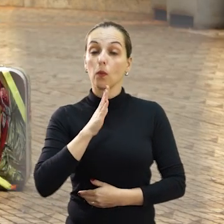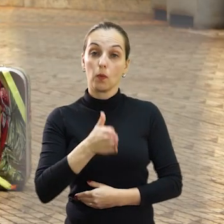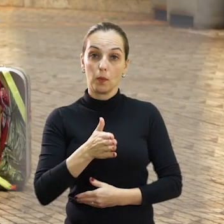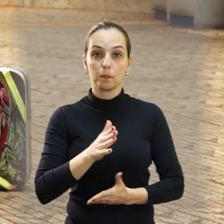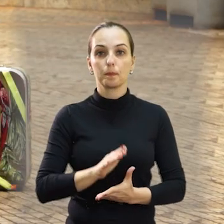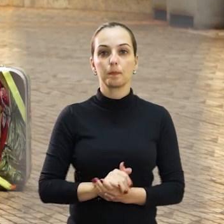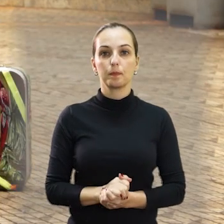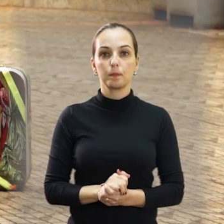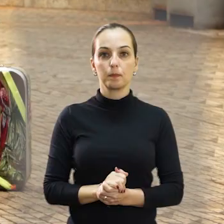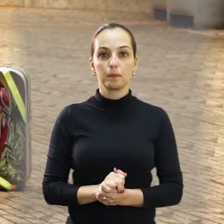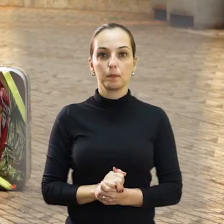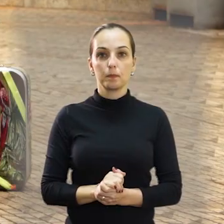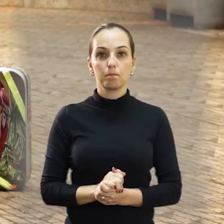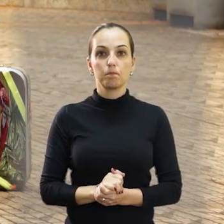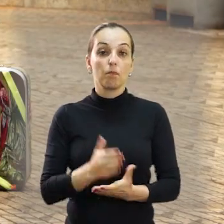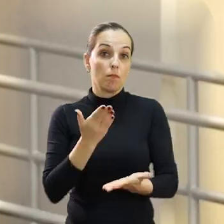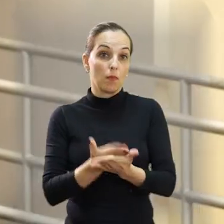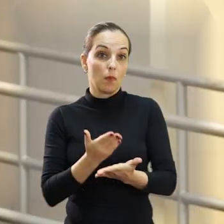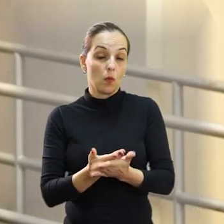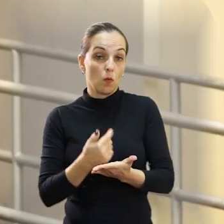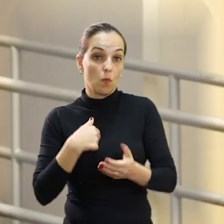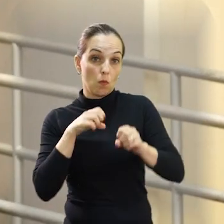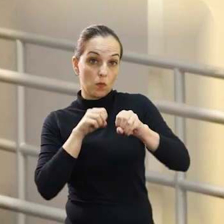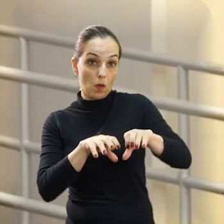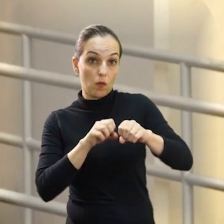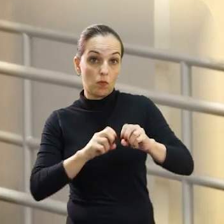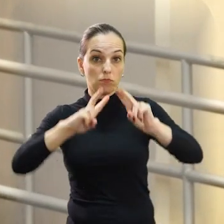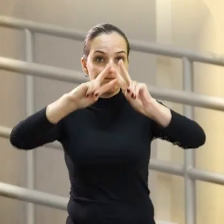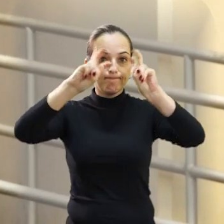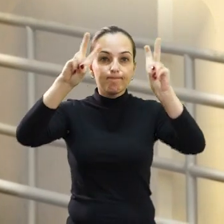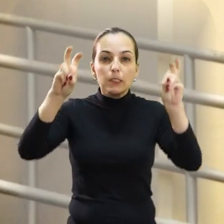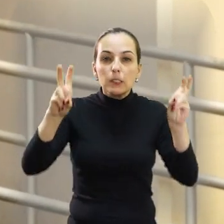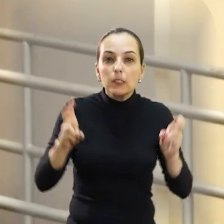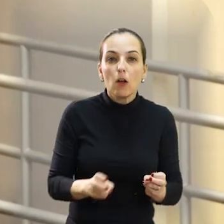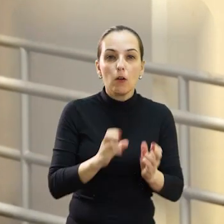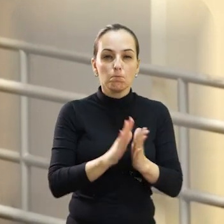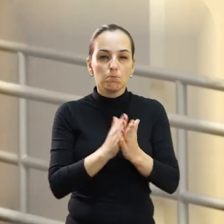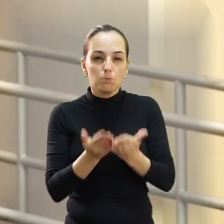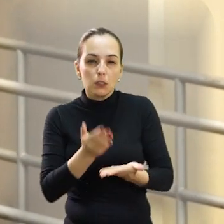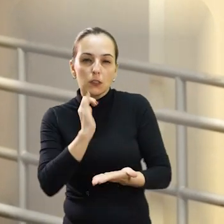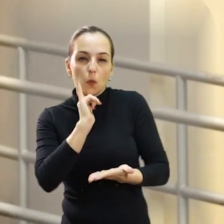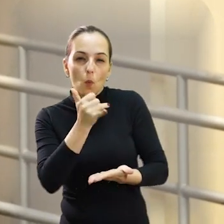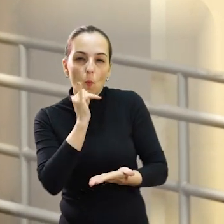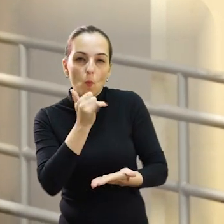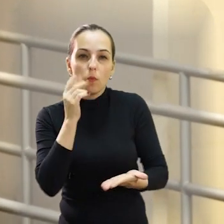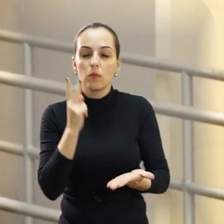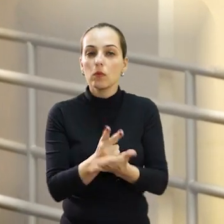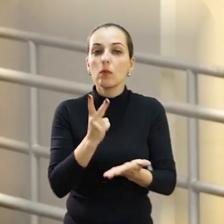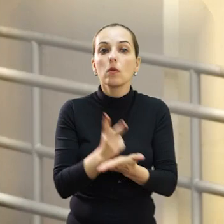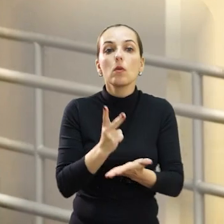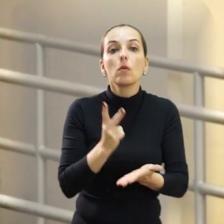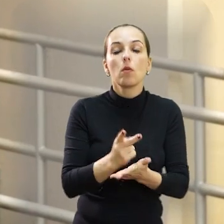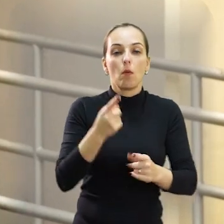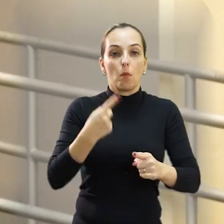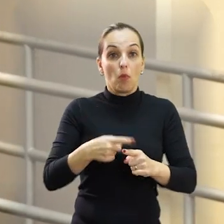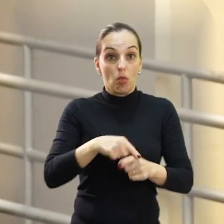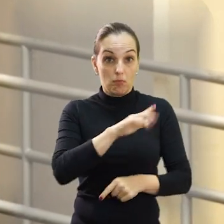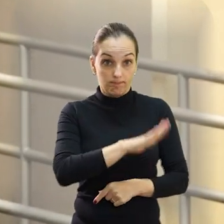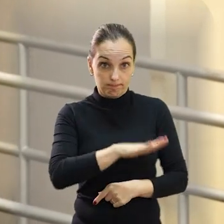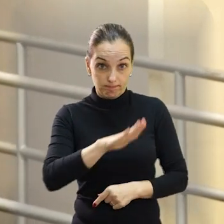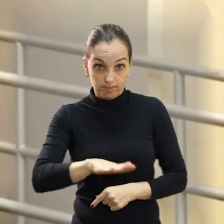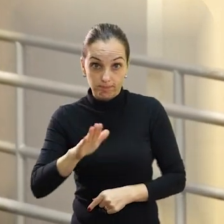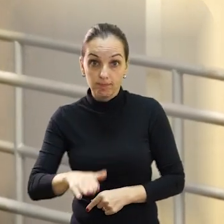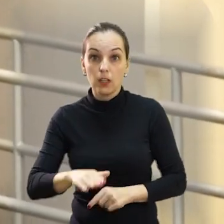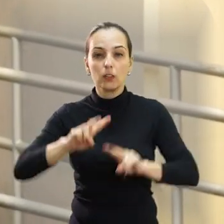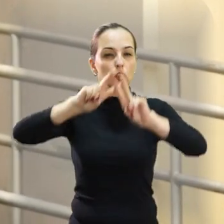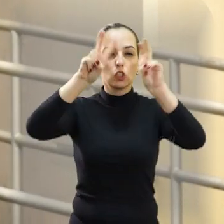era casada, já era mãe. Eu sempre usei a história nas minhas aulas, né? Então, quando eu ia falar sobre algum tema,